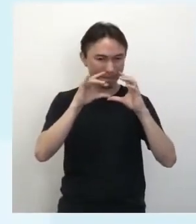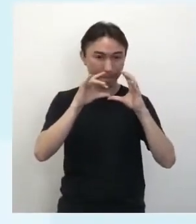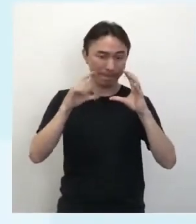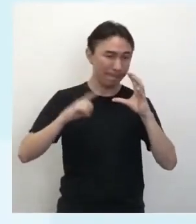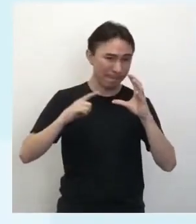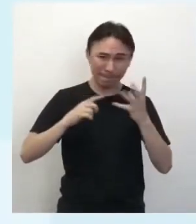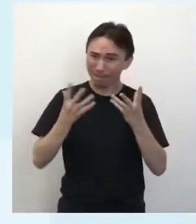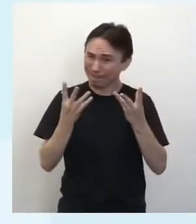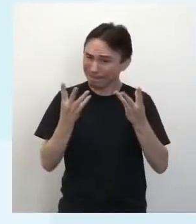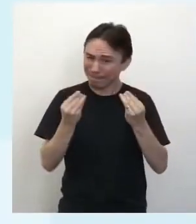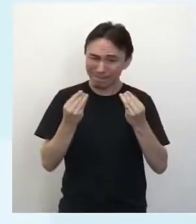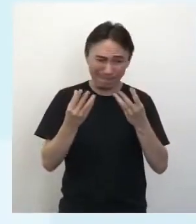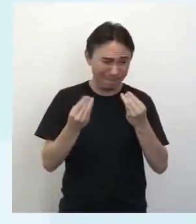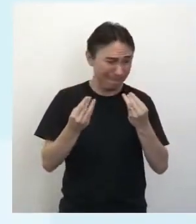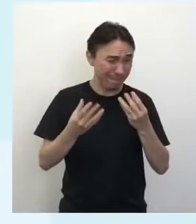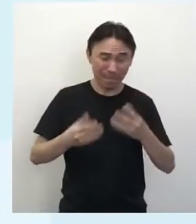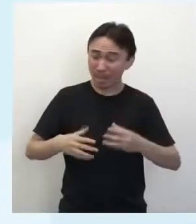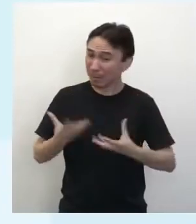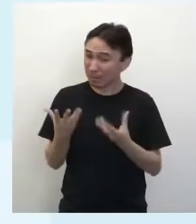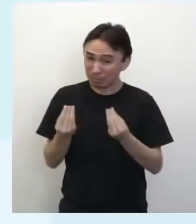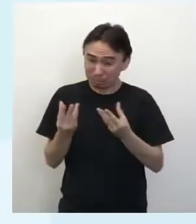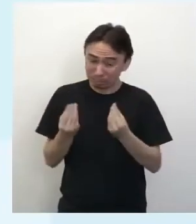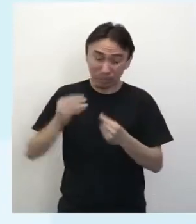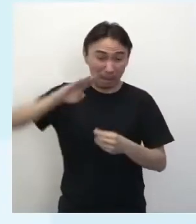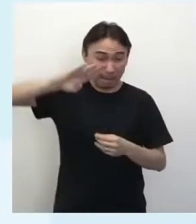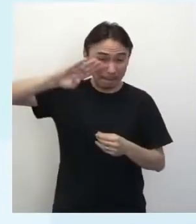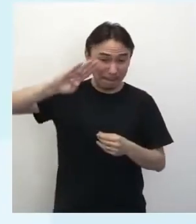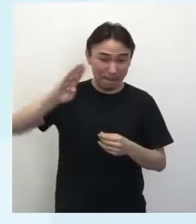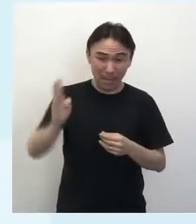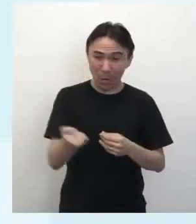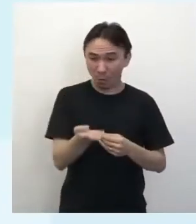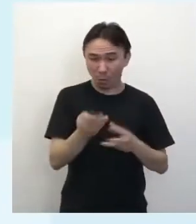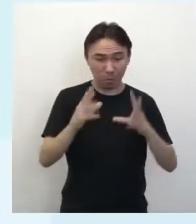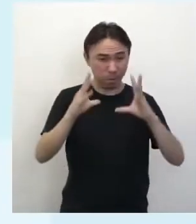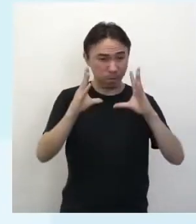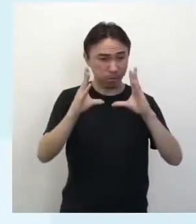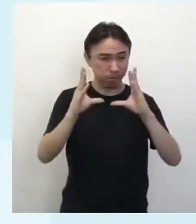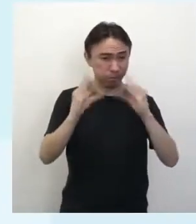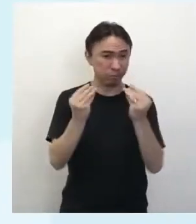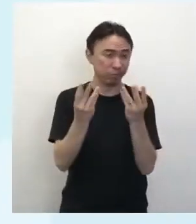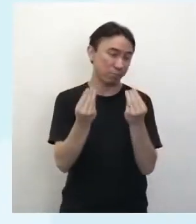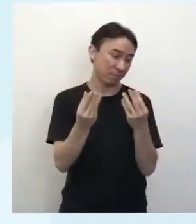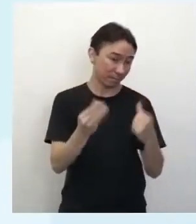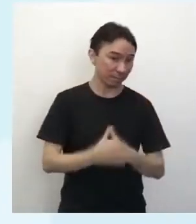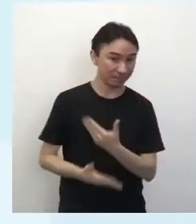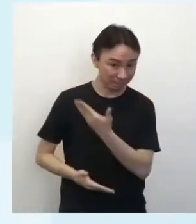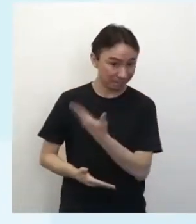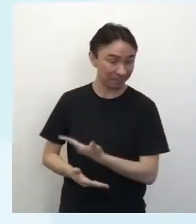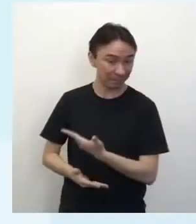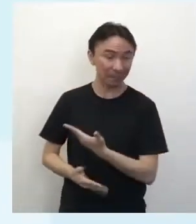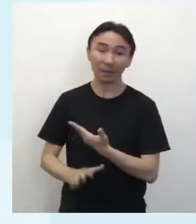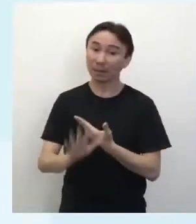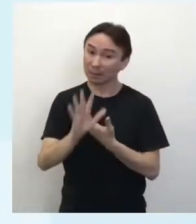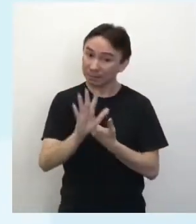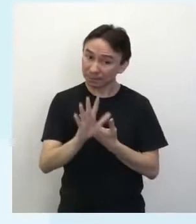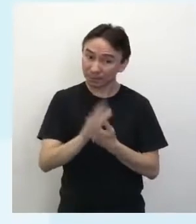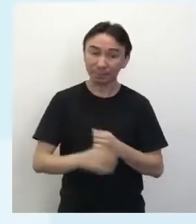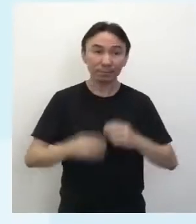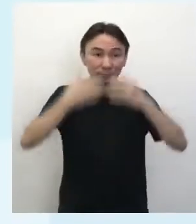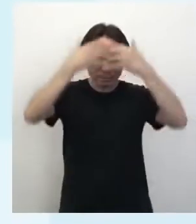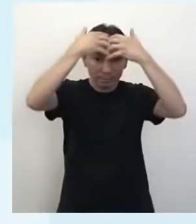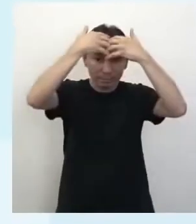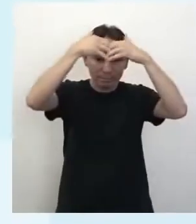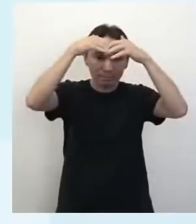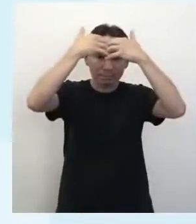neurônios, na casa dos bilhões talvez, né? Mas a gente tem que lembrar que sistema nervoso não se